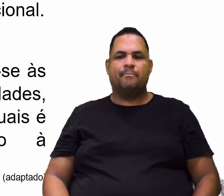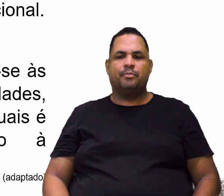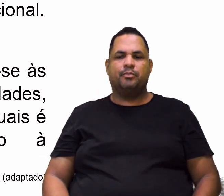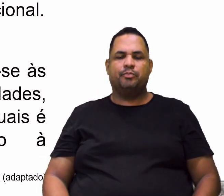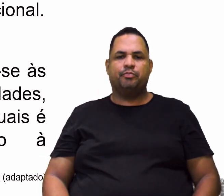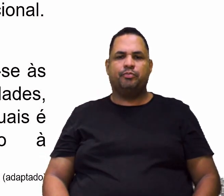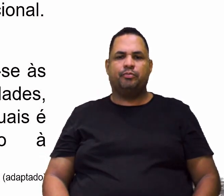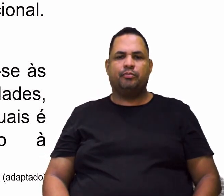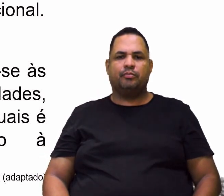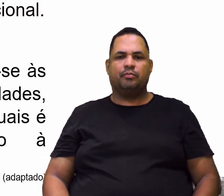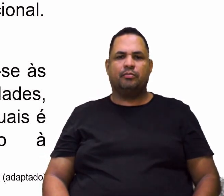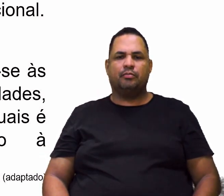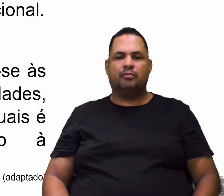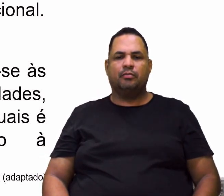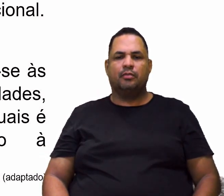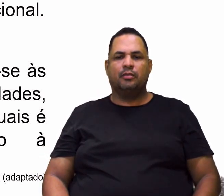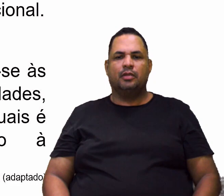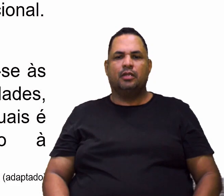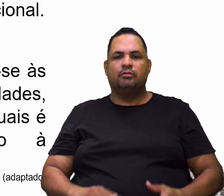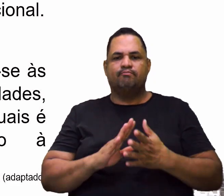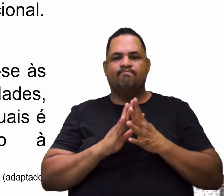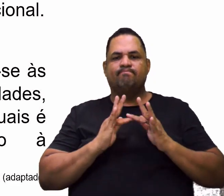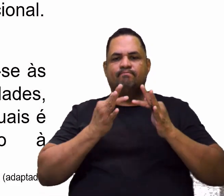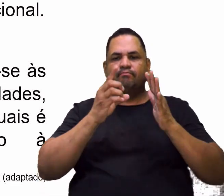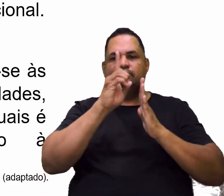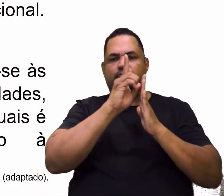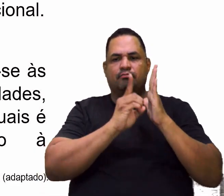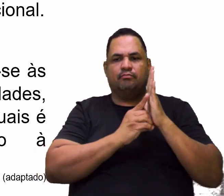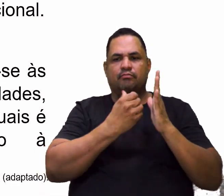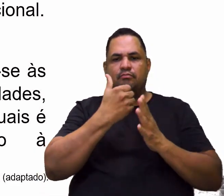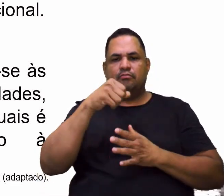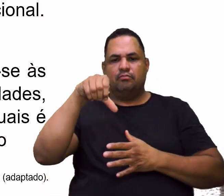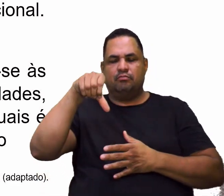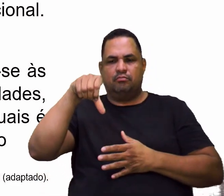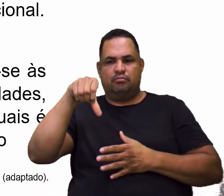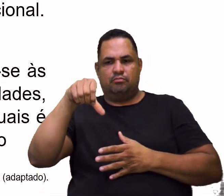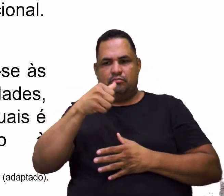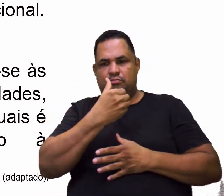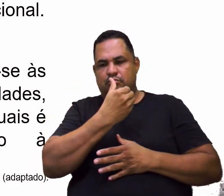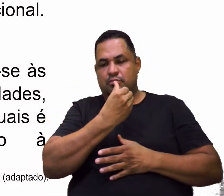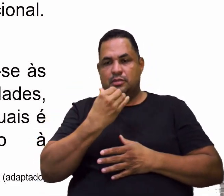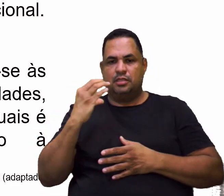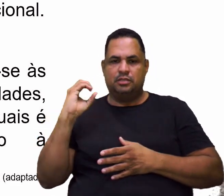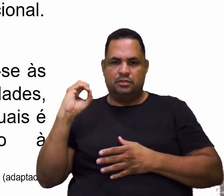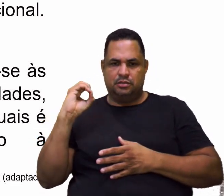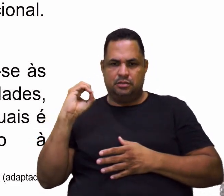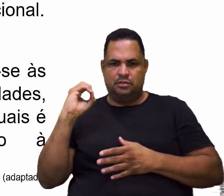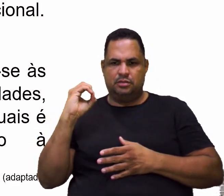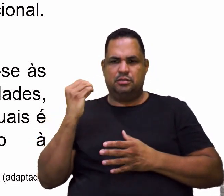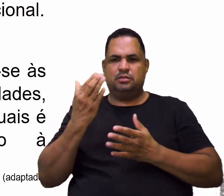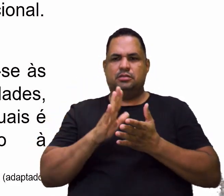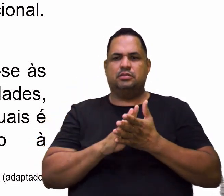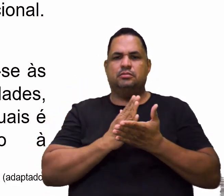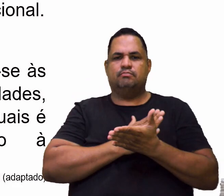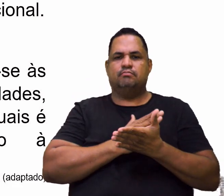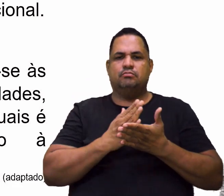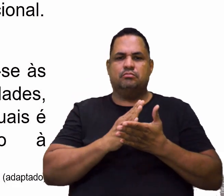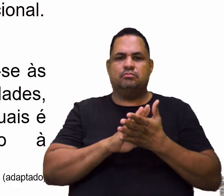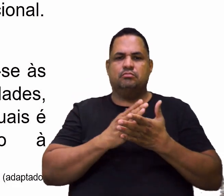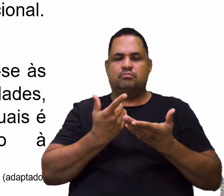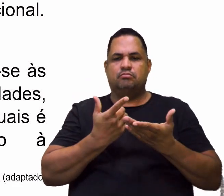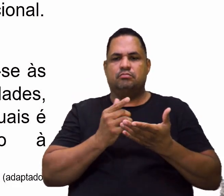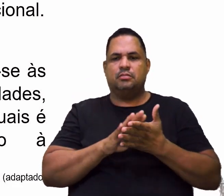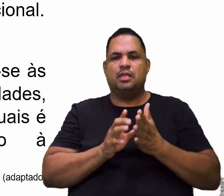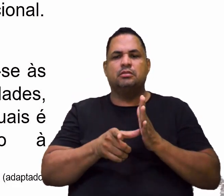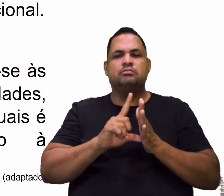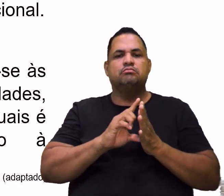de 60, a Alemanha adotou o quê? O princípio da precaução, que foi difundido para outros países